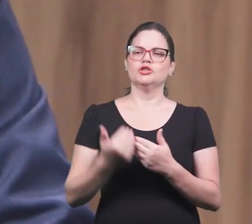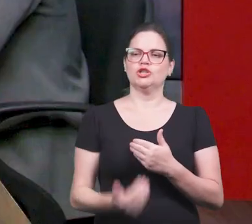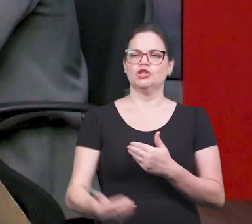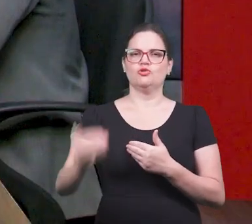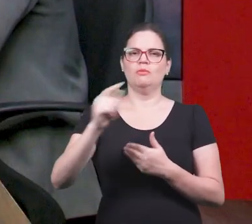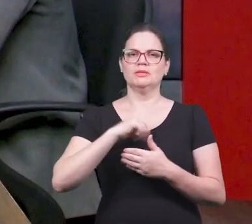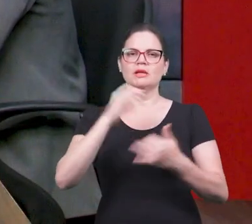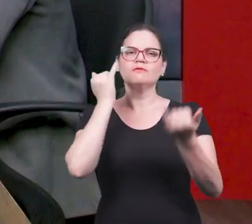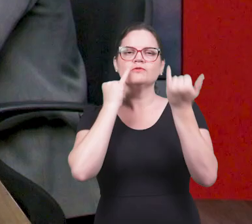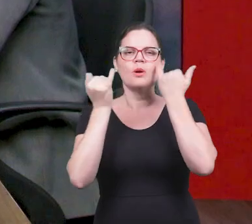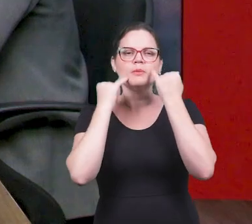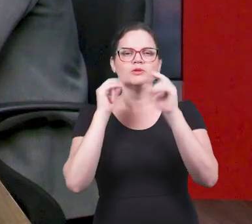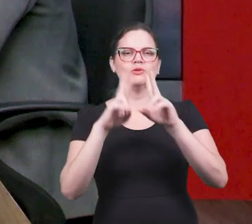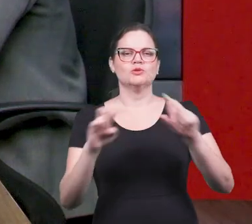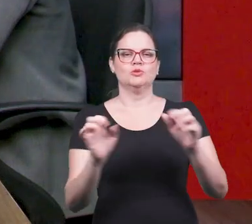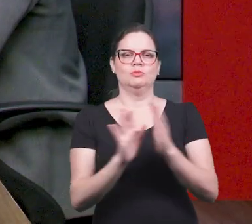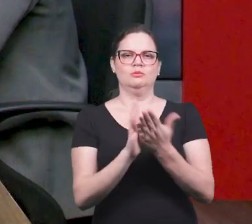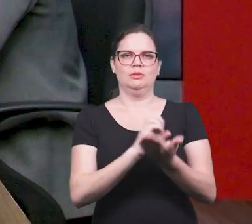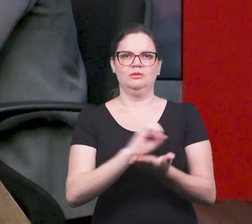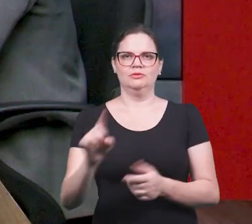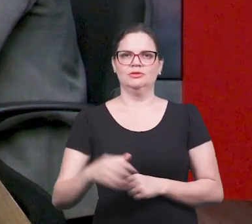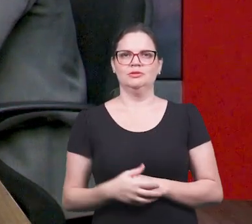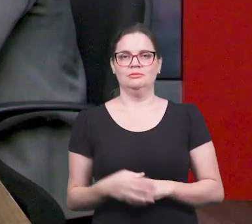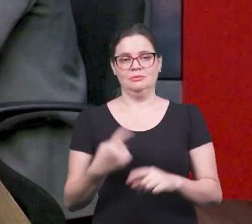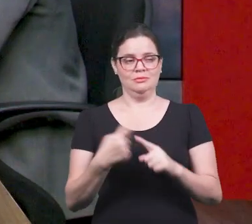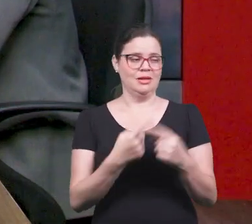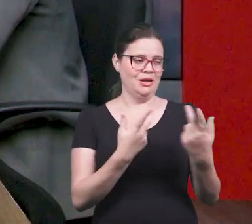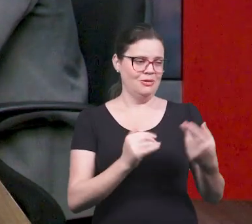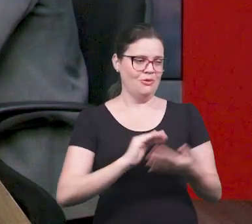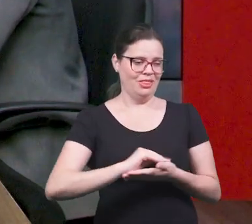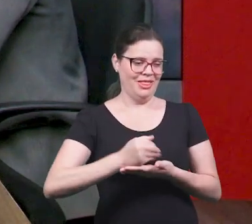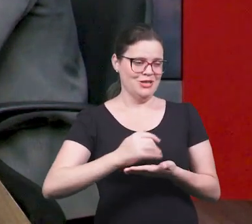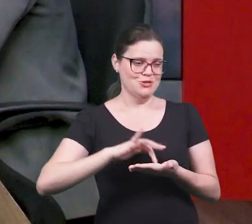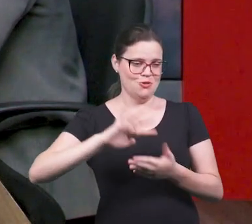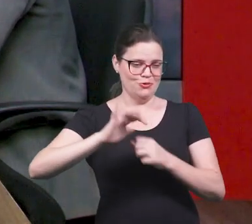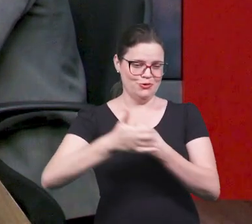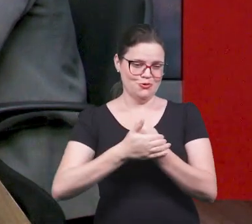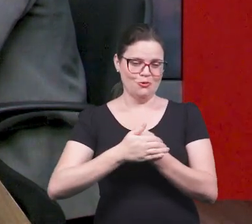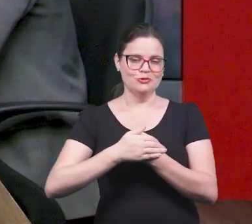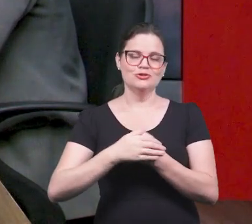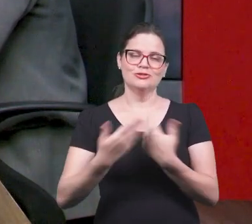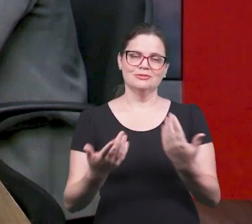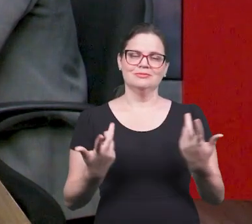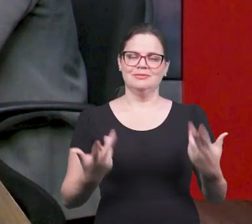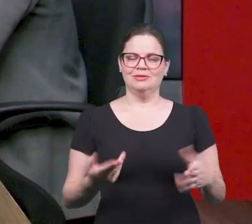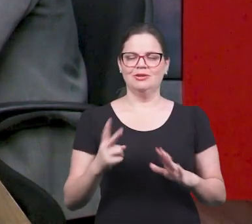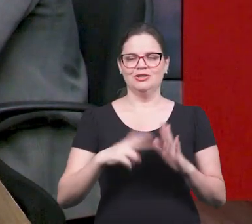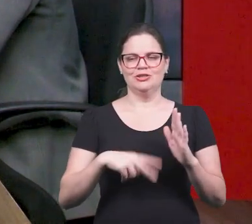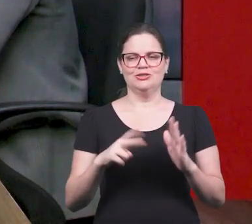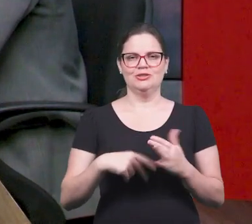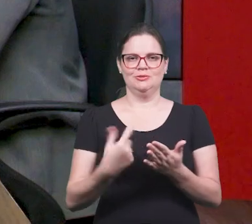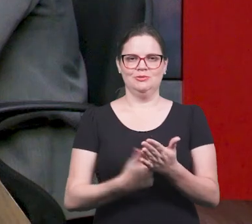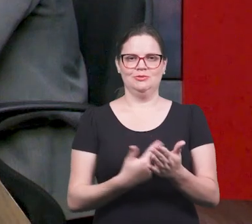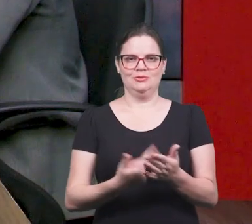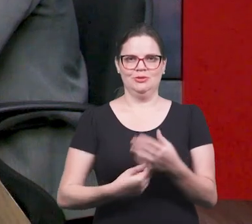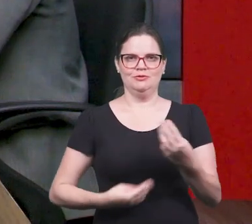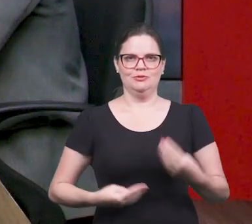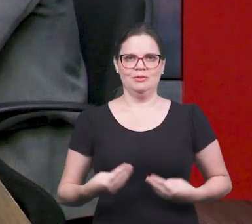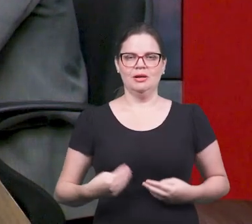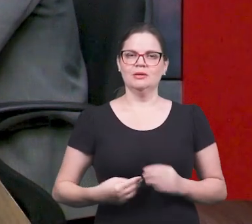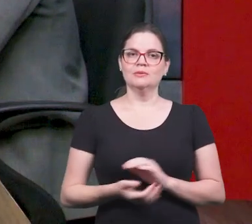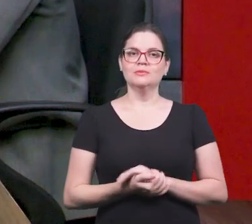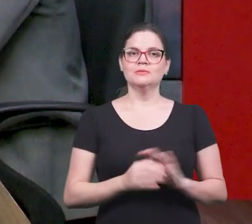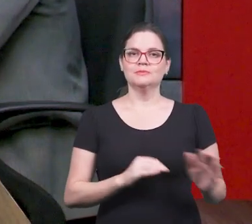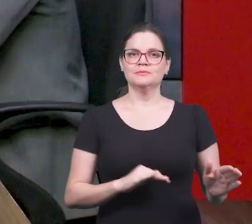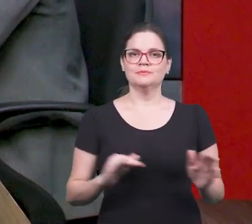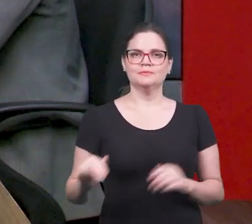um tesouro, né? É um tesouro que estava escondido, né? Então esse aqui é um dos marcos para nós, né? Que a gente... Agora, o